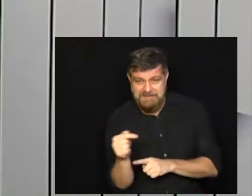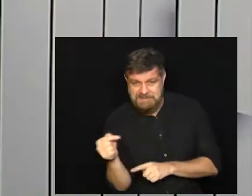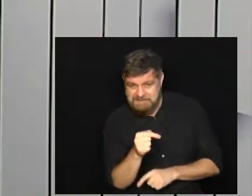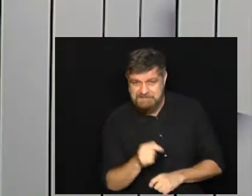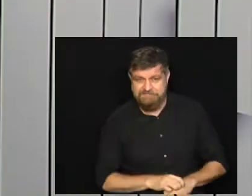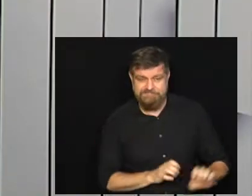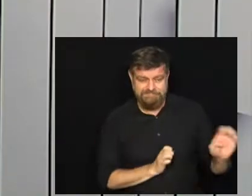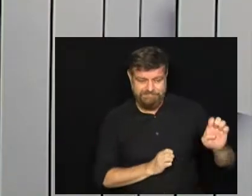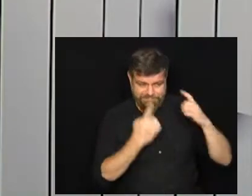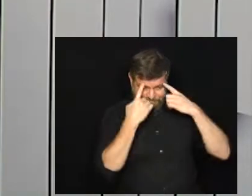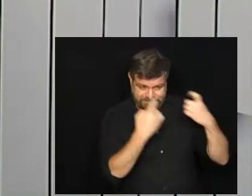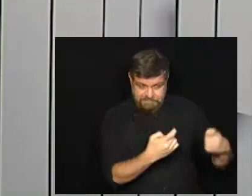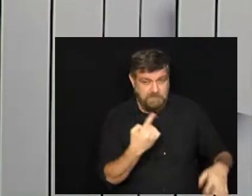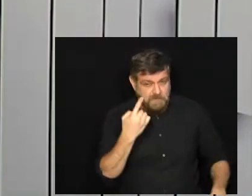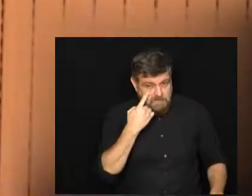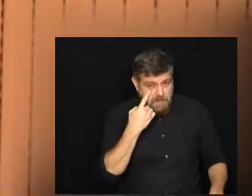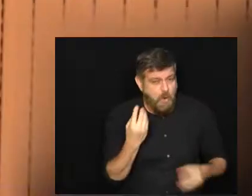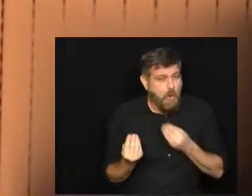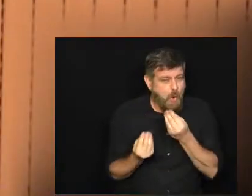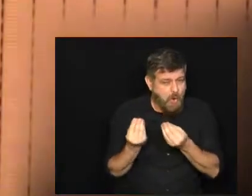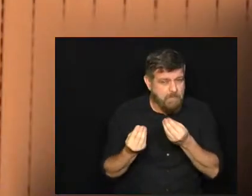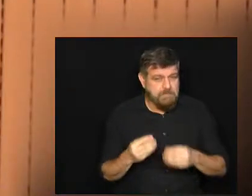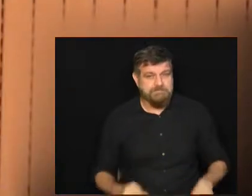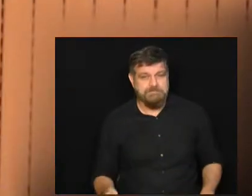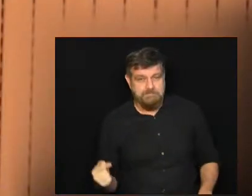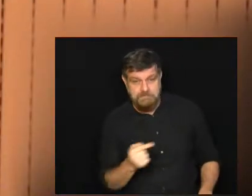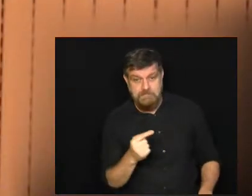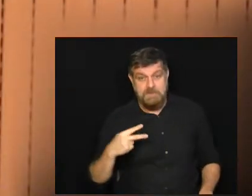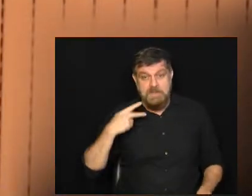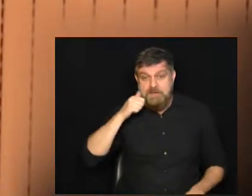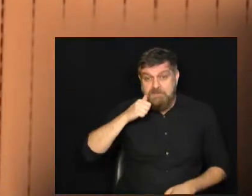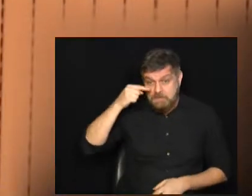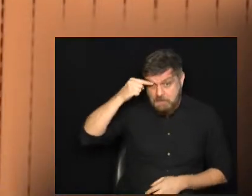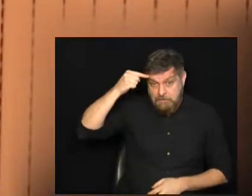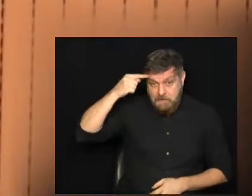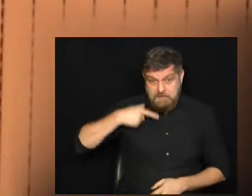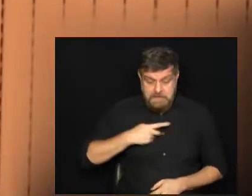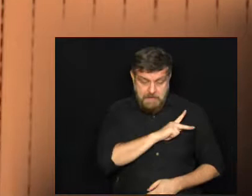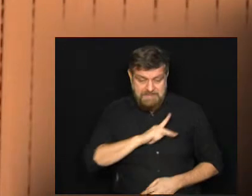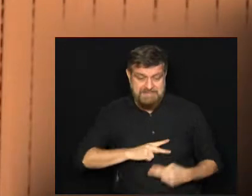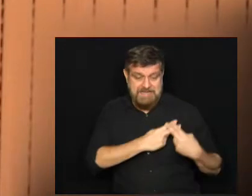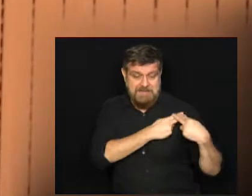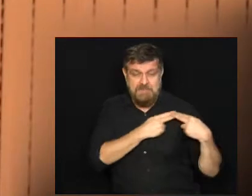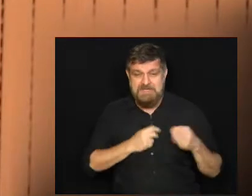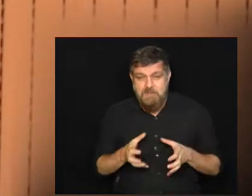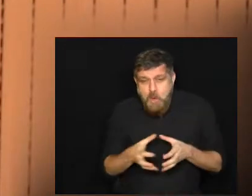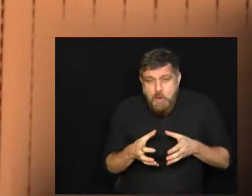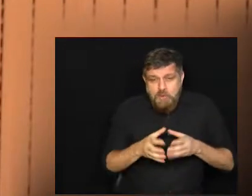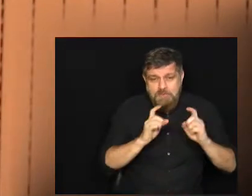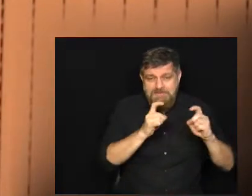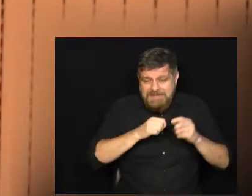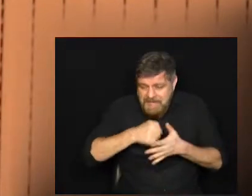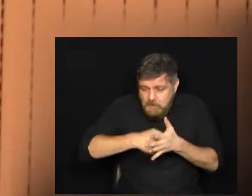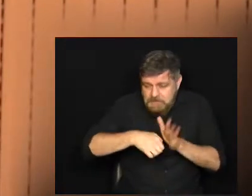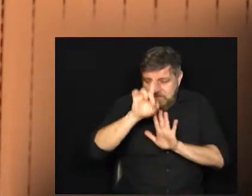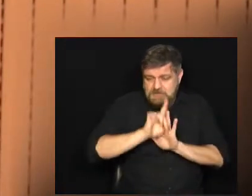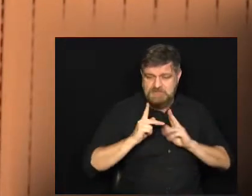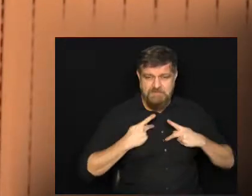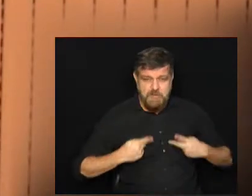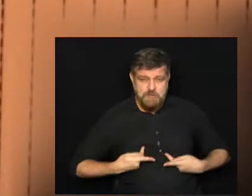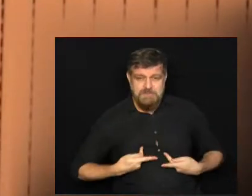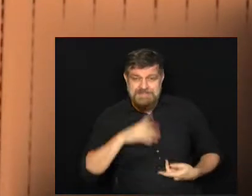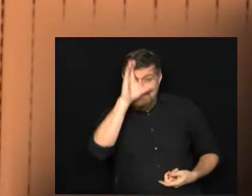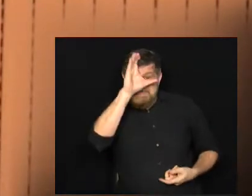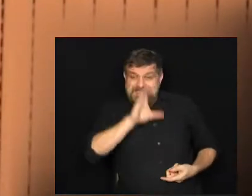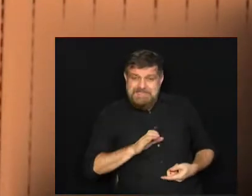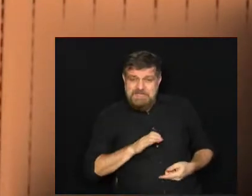de violência. Confira como foi. A vereadora Paula Miguel, que é presidente da Comissão Permanente de Defesa dos Direitos Humanos e